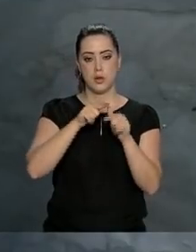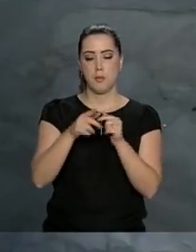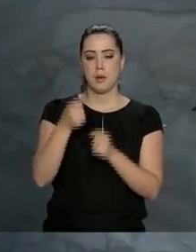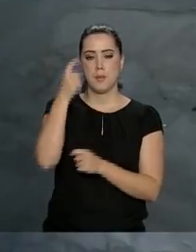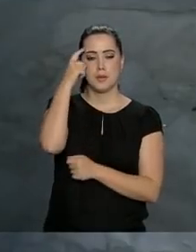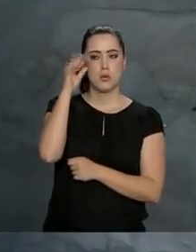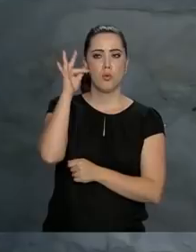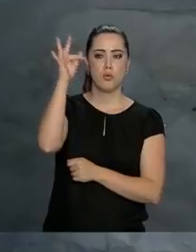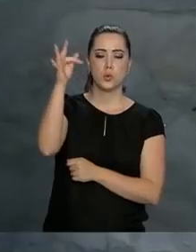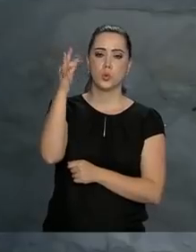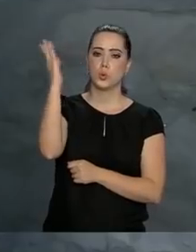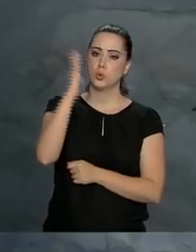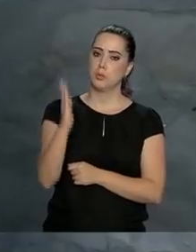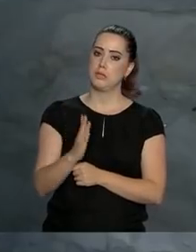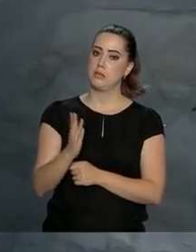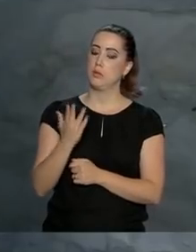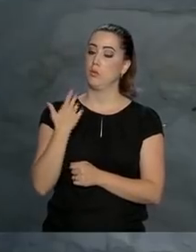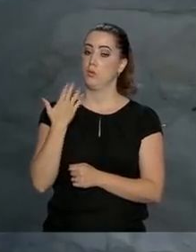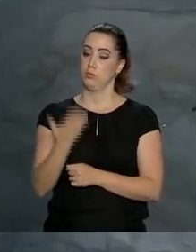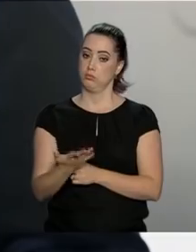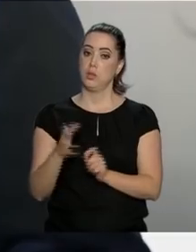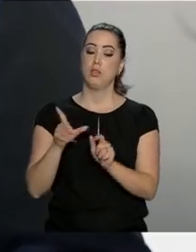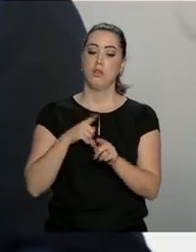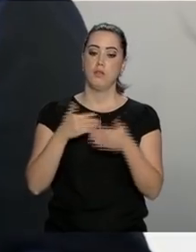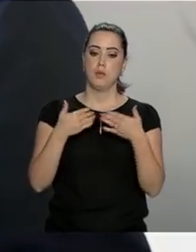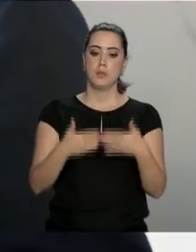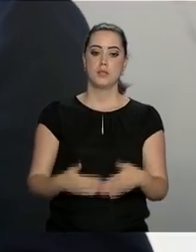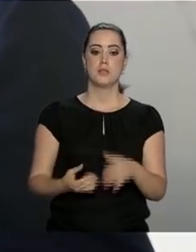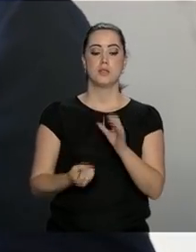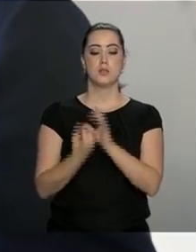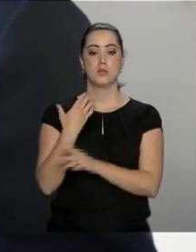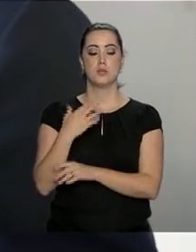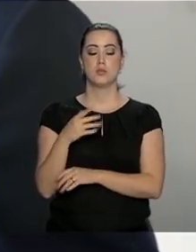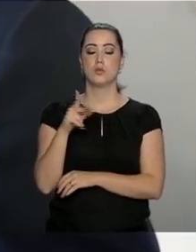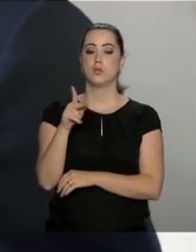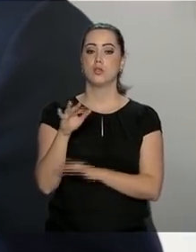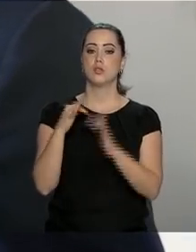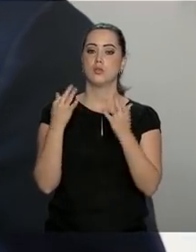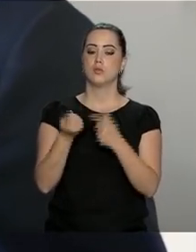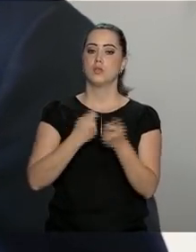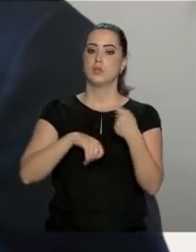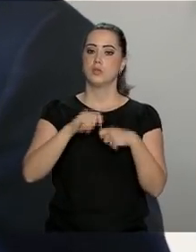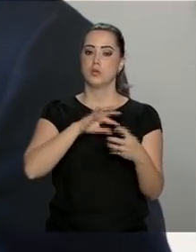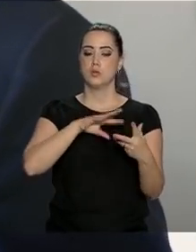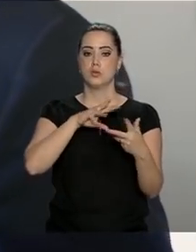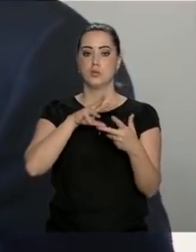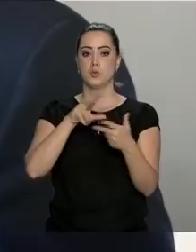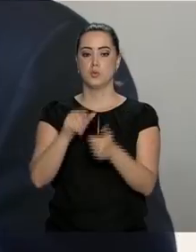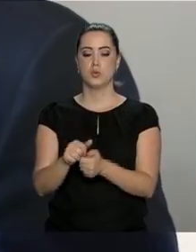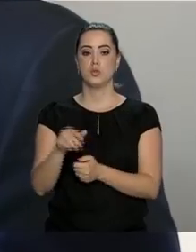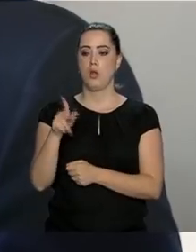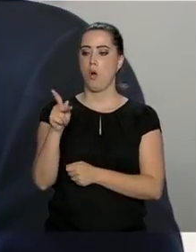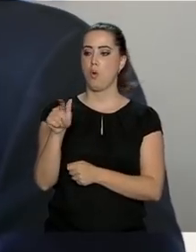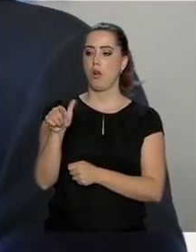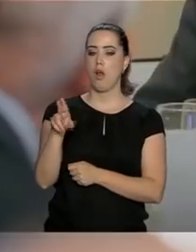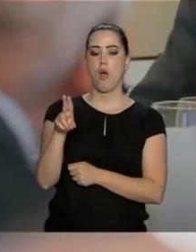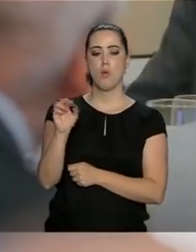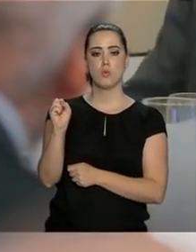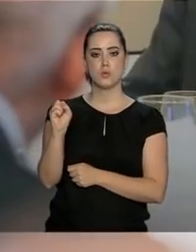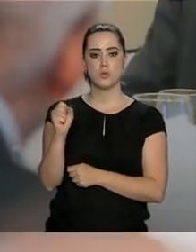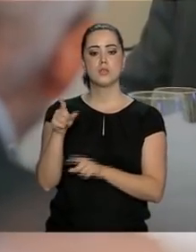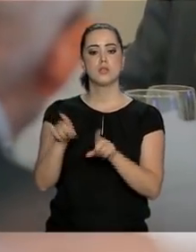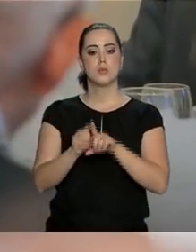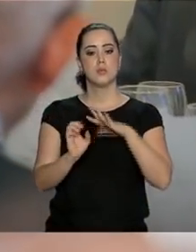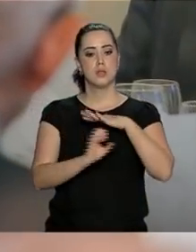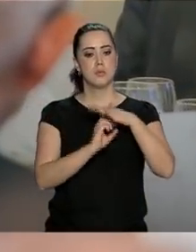do Brasil. Esse almoço contou com a presença do fundador, né, do Fórum Econômico Mundial, Klaus Schwab, e também de